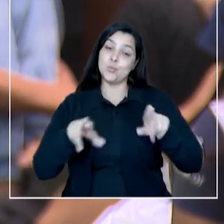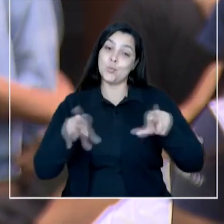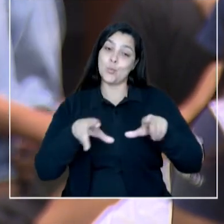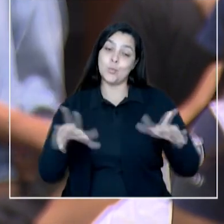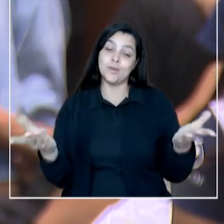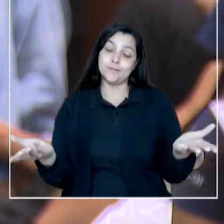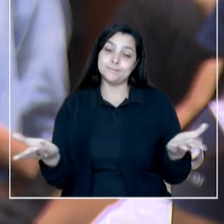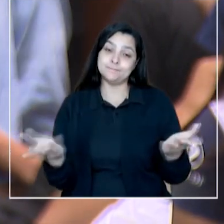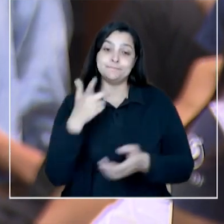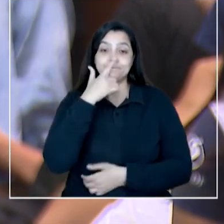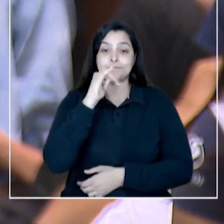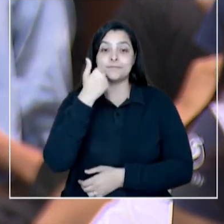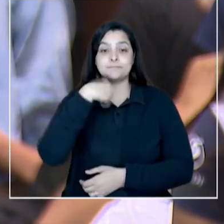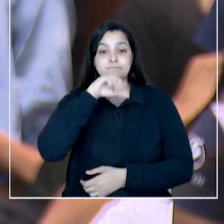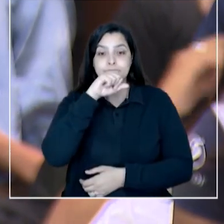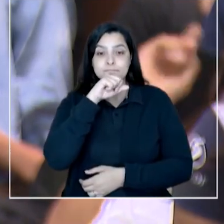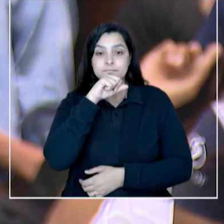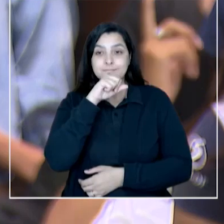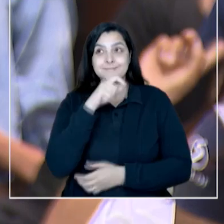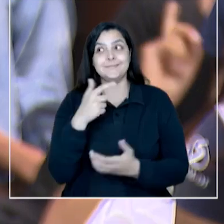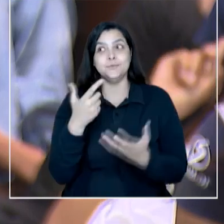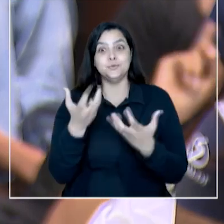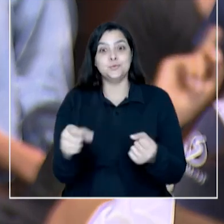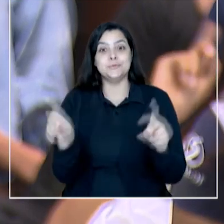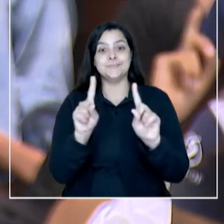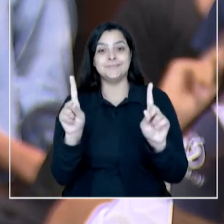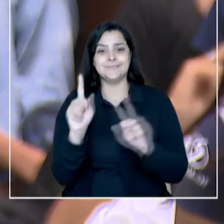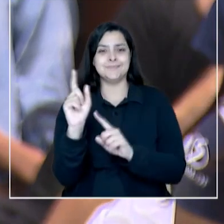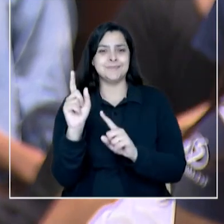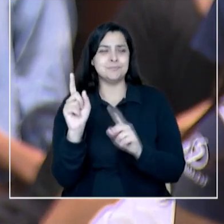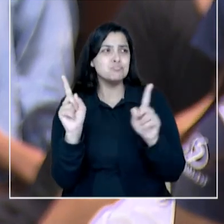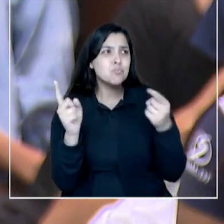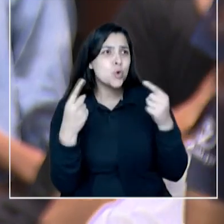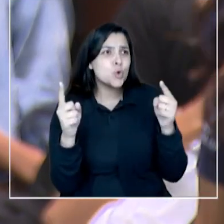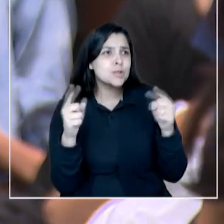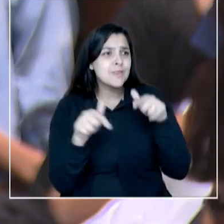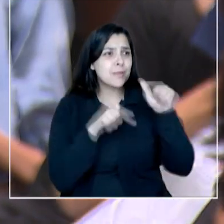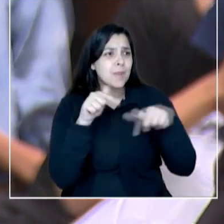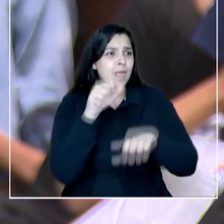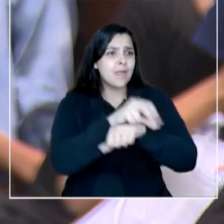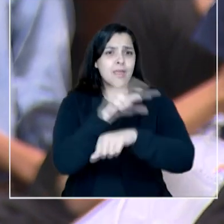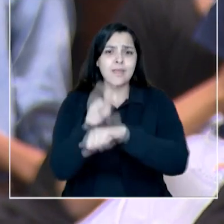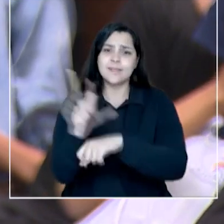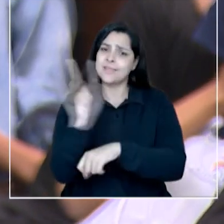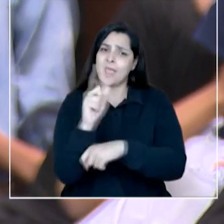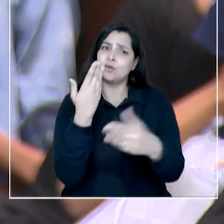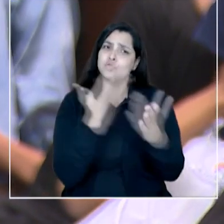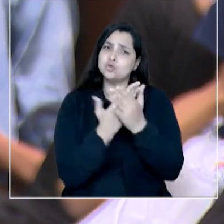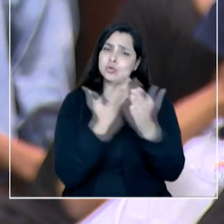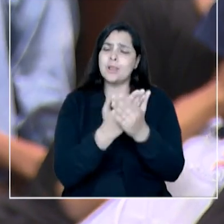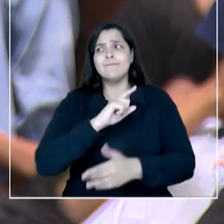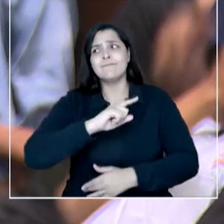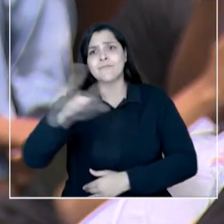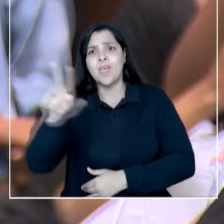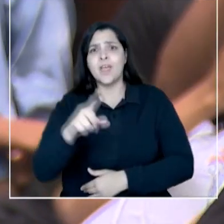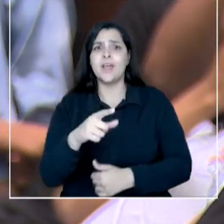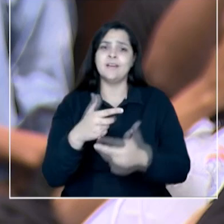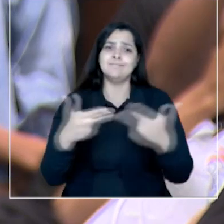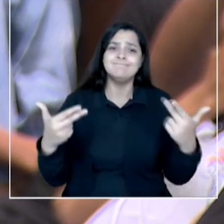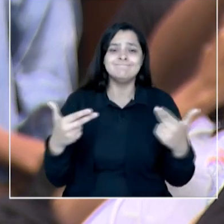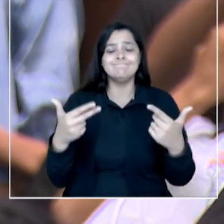vezes os pais são um pouco mais resistentes em relação, pô, mas você quer na música? Não, mas vai estudar, vai fazer isso, aquilo, outro, tal. Então,